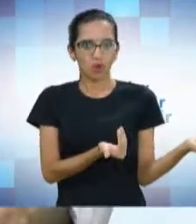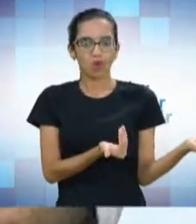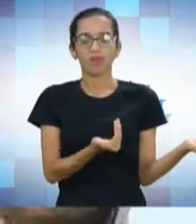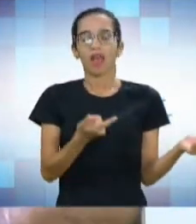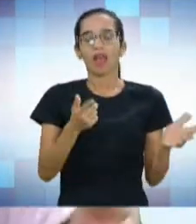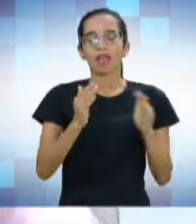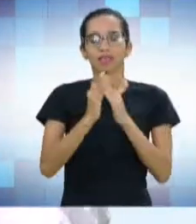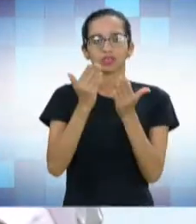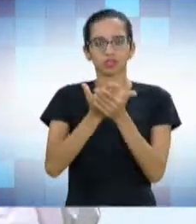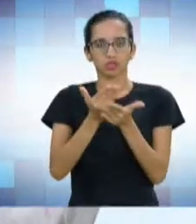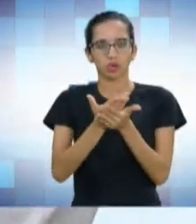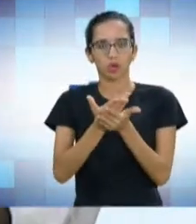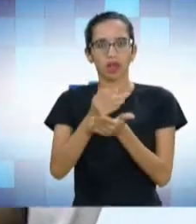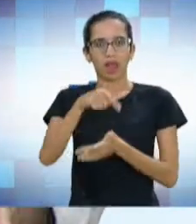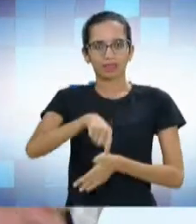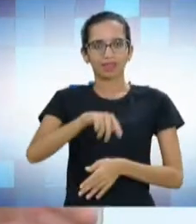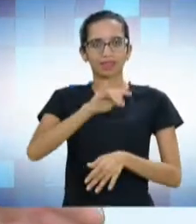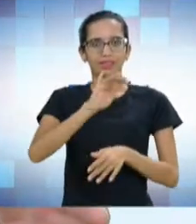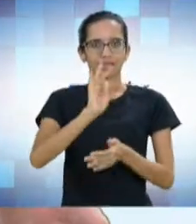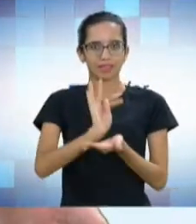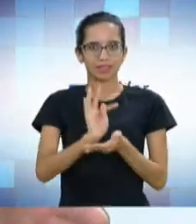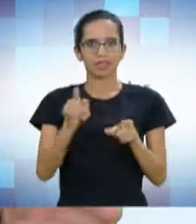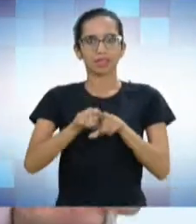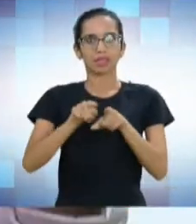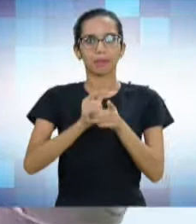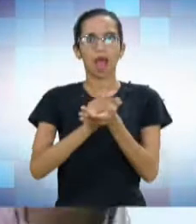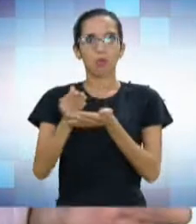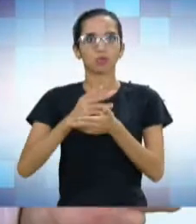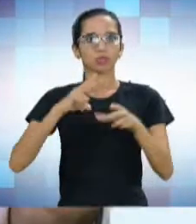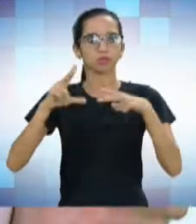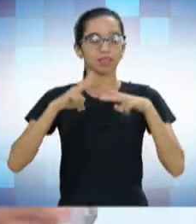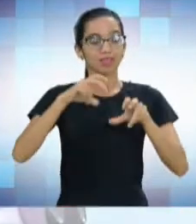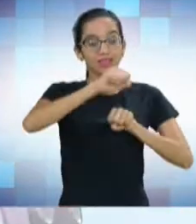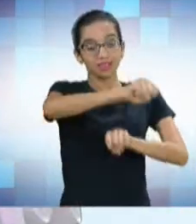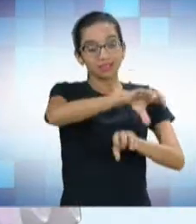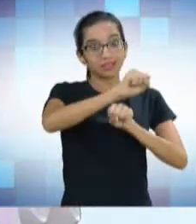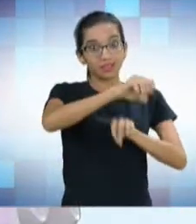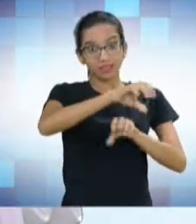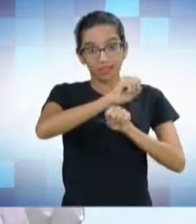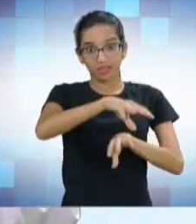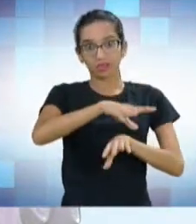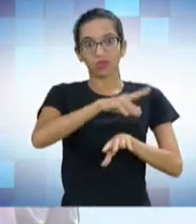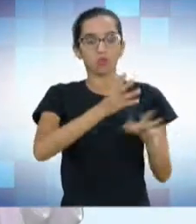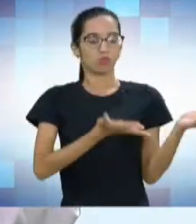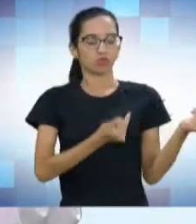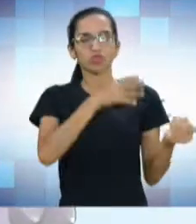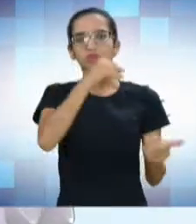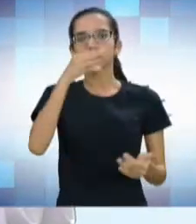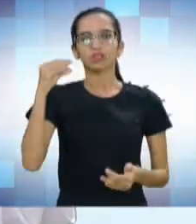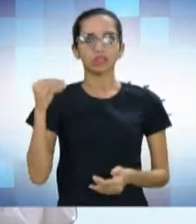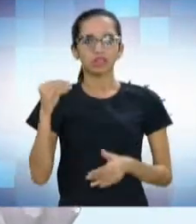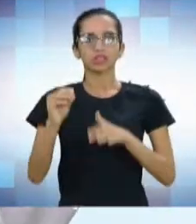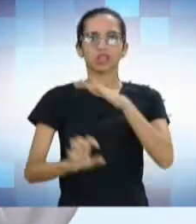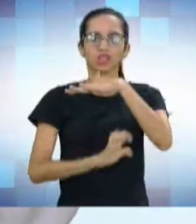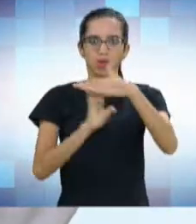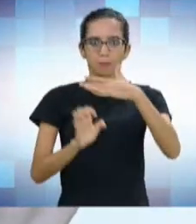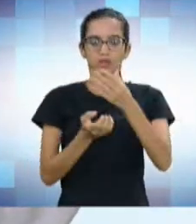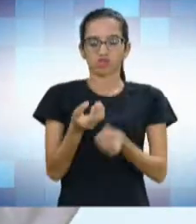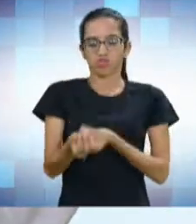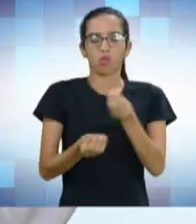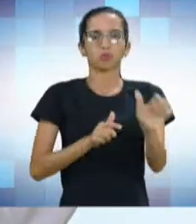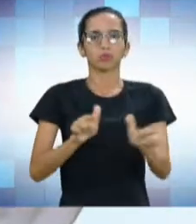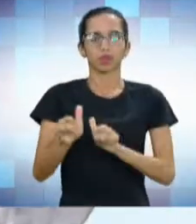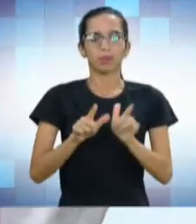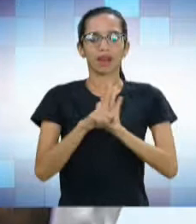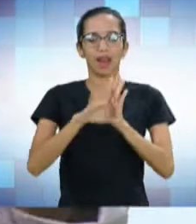algumas privadas ensinar o empreendedorismo para os jovens e adolescentes nessa leme estacionada e o prefeito